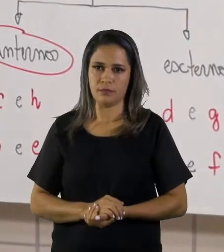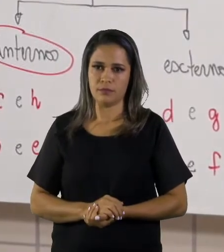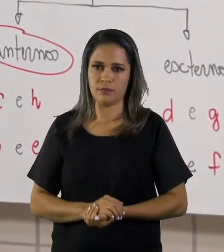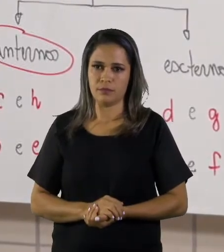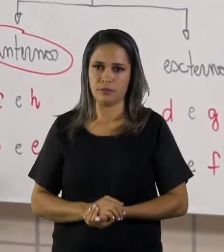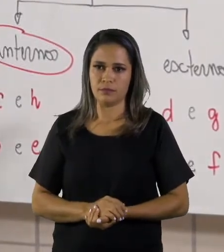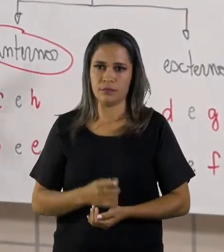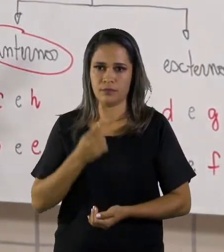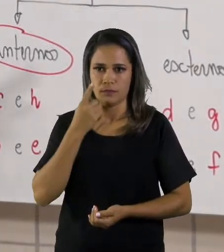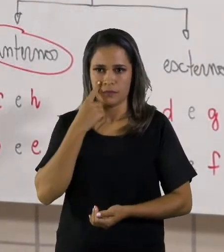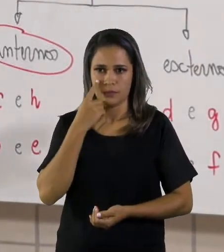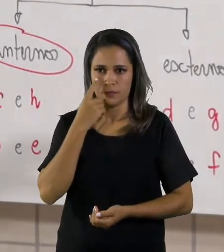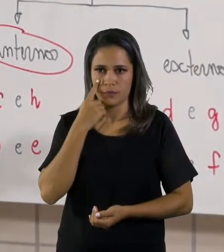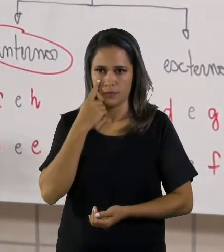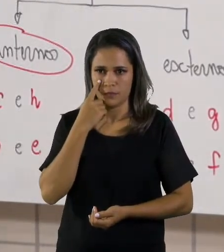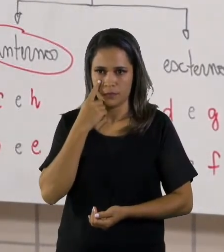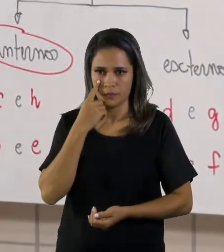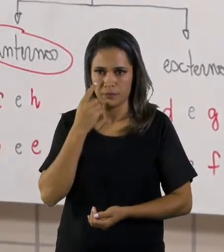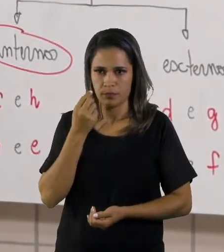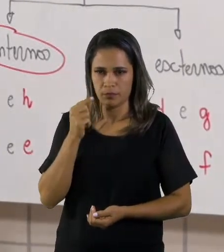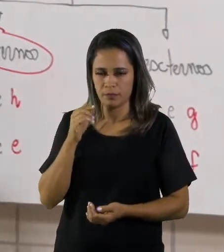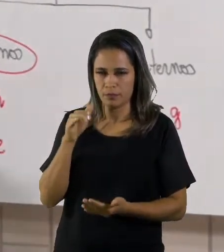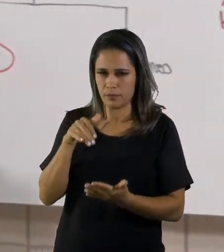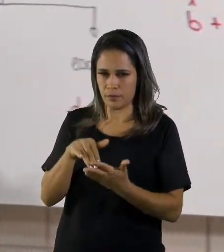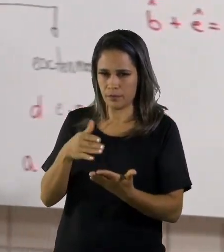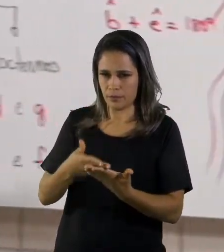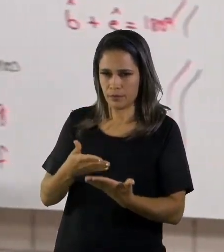Vamos a alguns exemplos do que já foi dito até aqui?